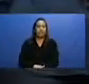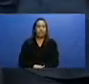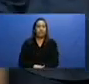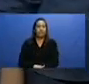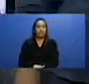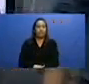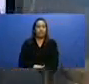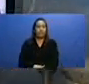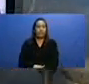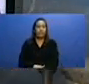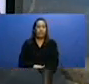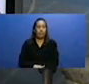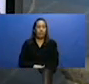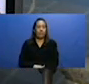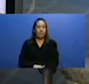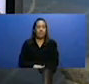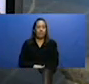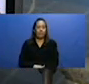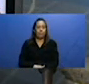Vamos lá.